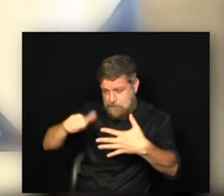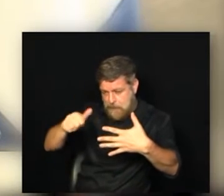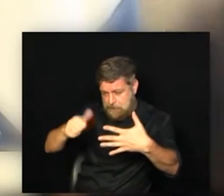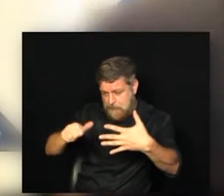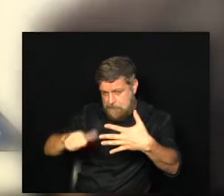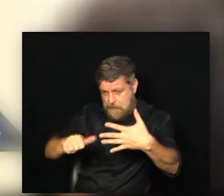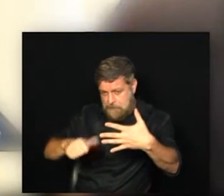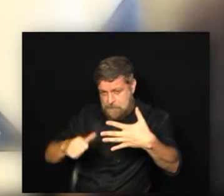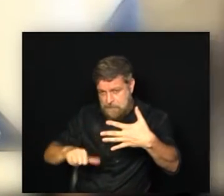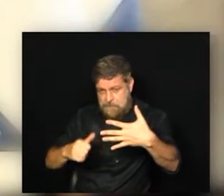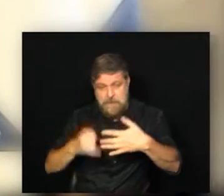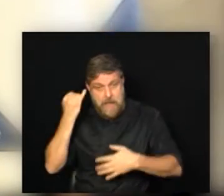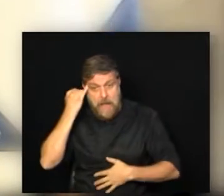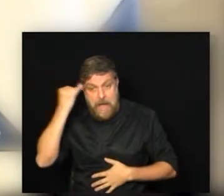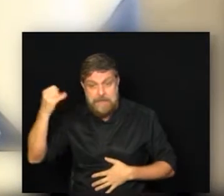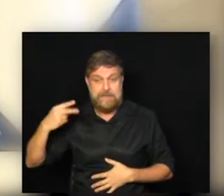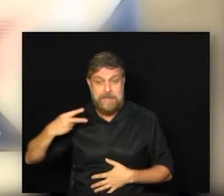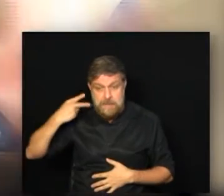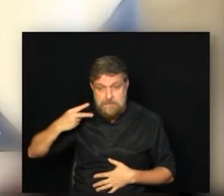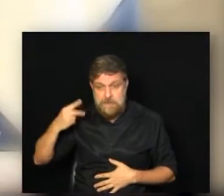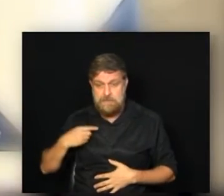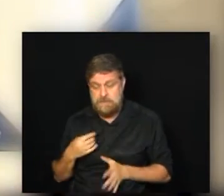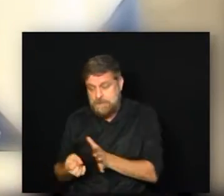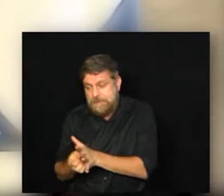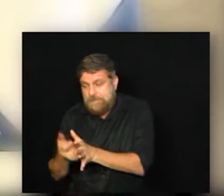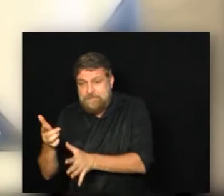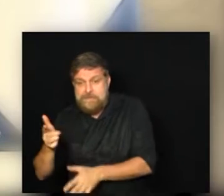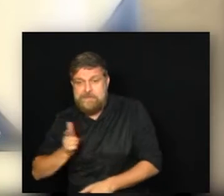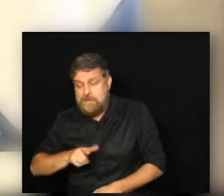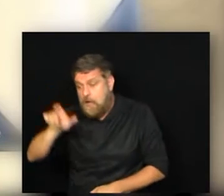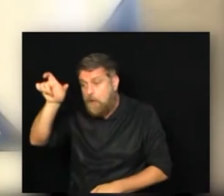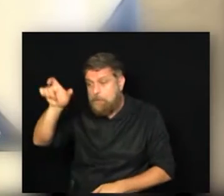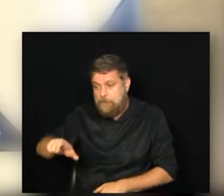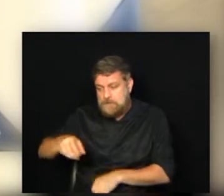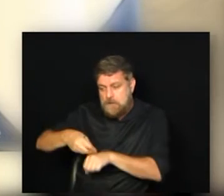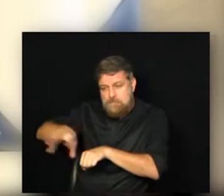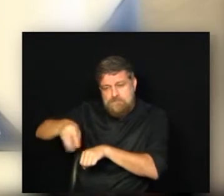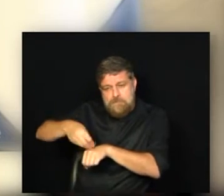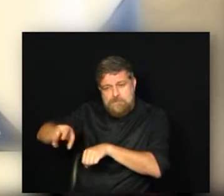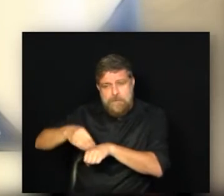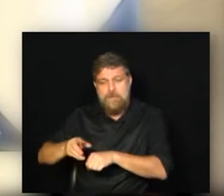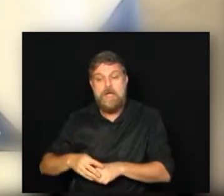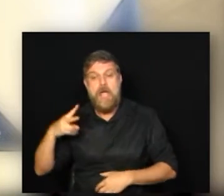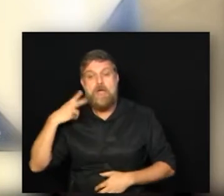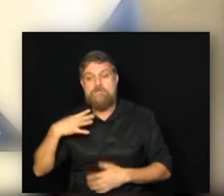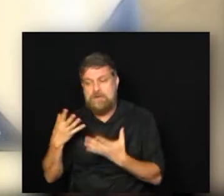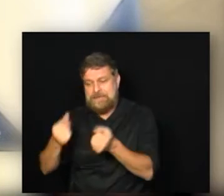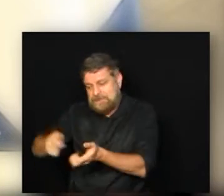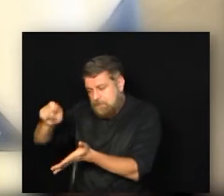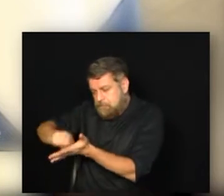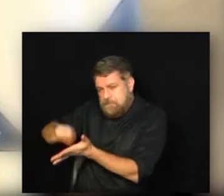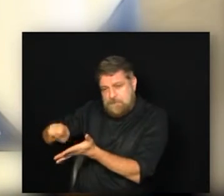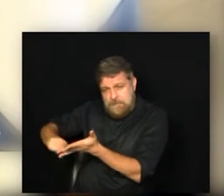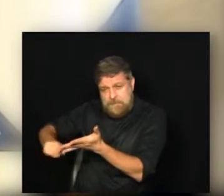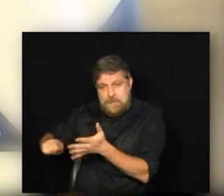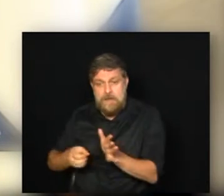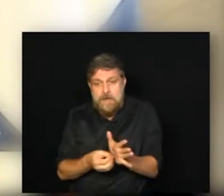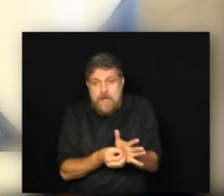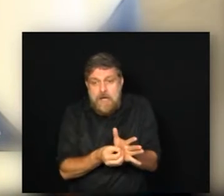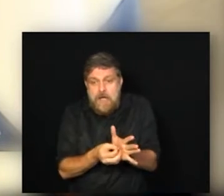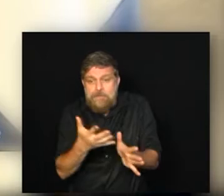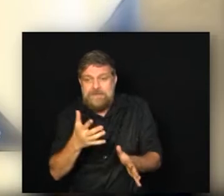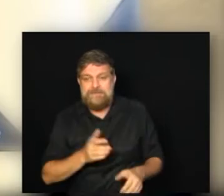a ação, a ideia do vereador, muitas vezes a ideia de algum cidadão da cidade que trouxe até o vereador, muitas vezes